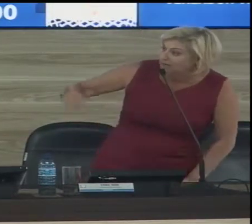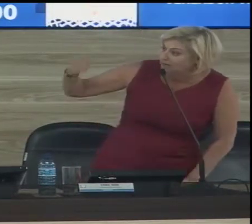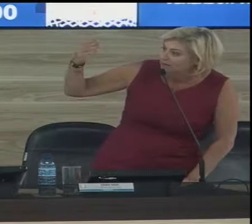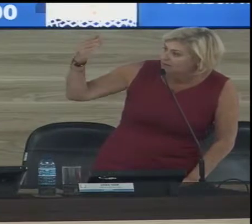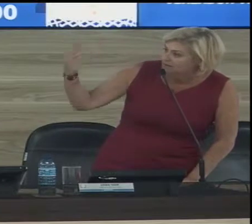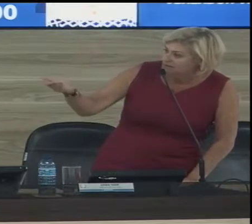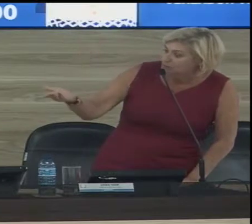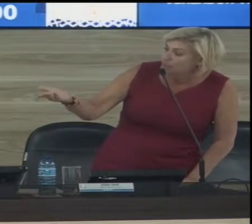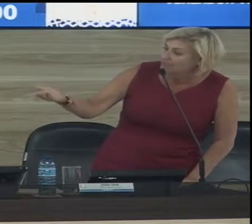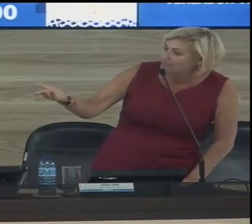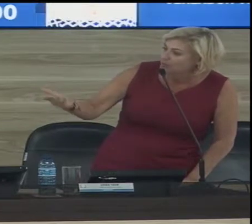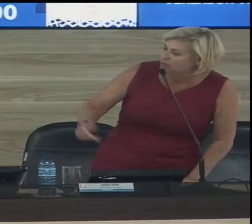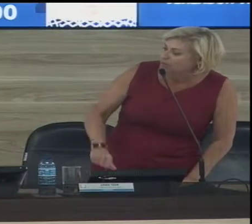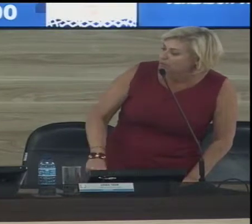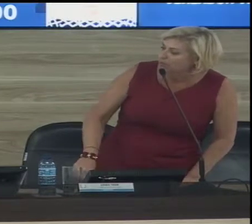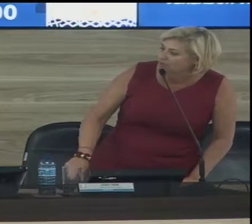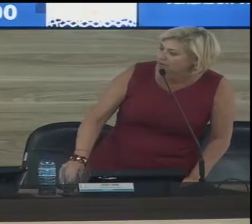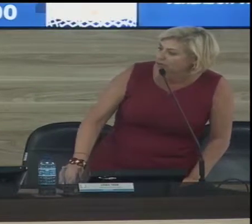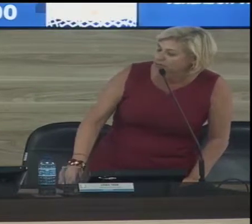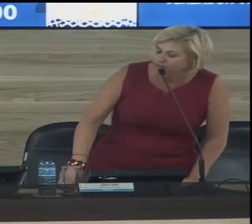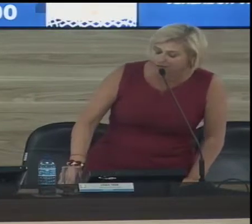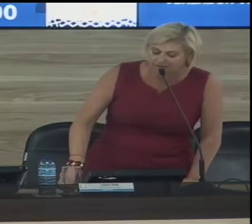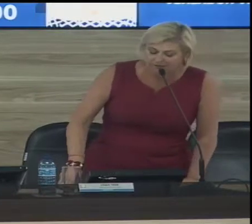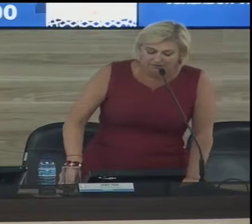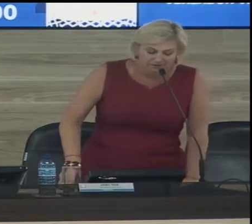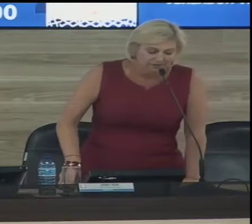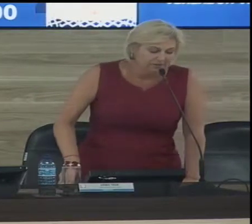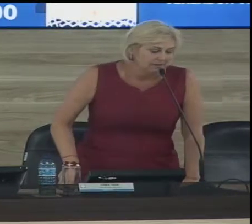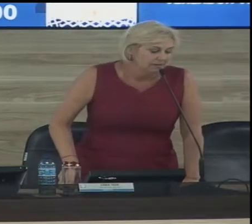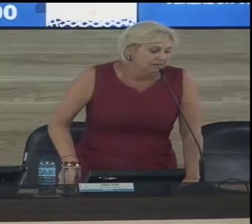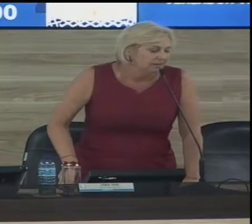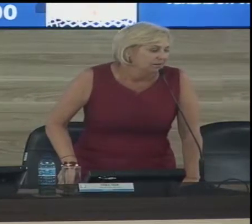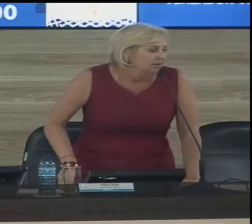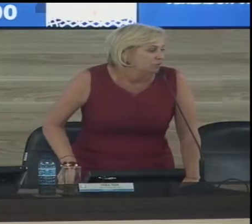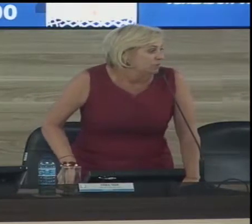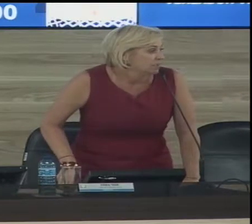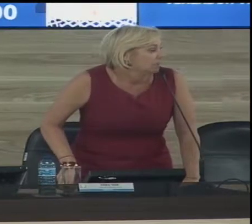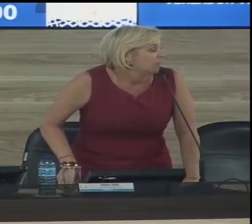cultura tão bonita quanto a cultura